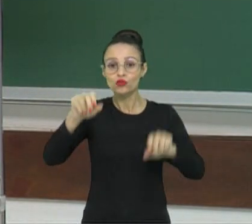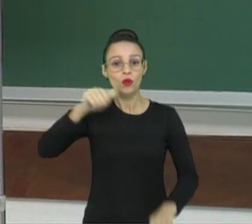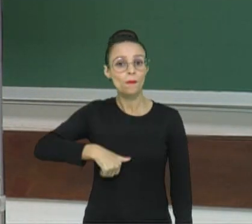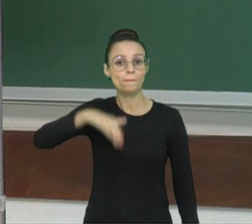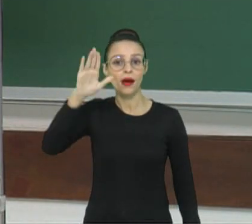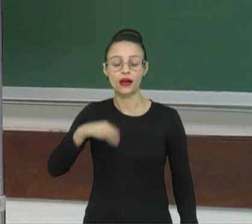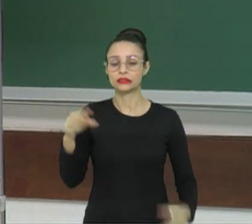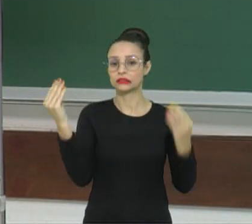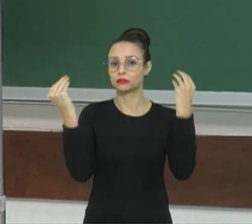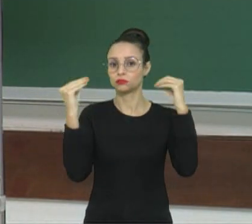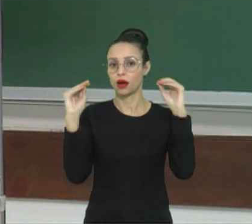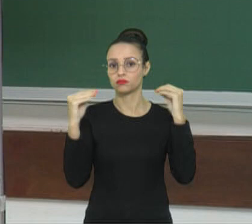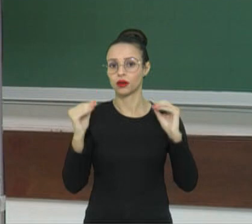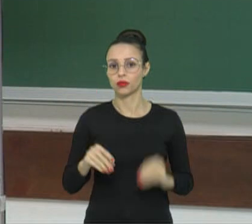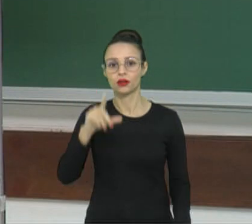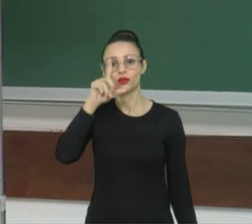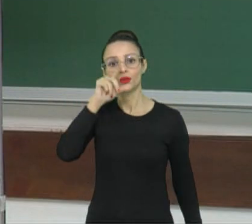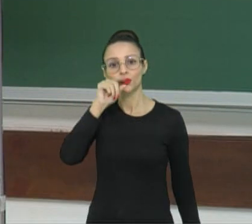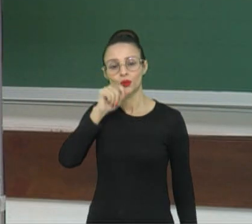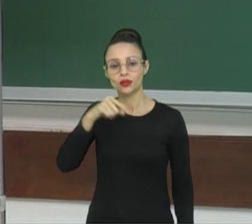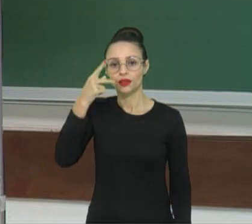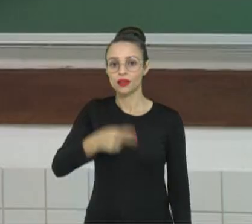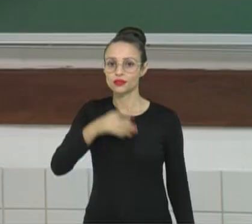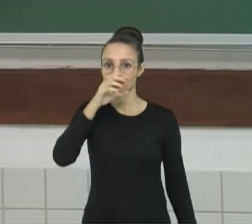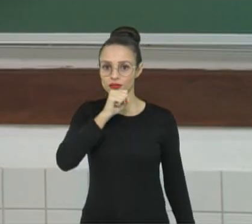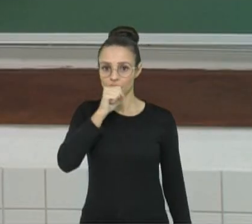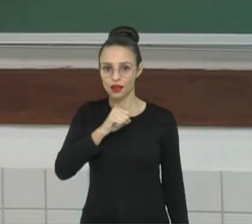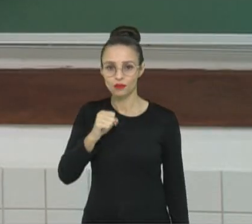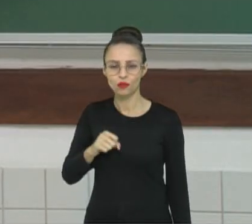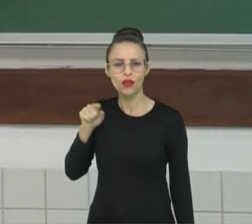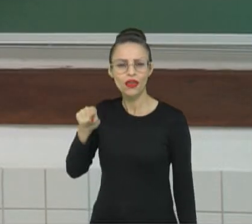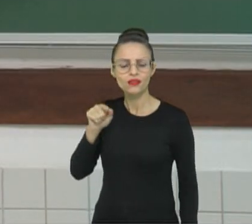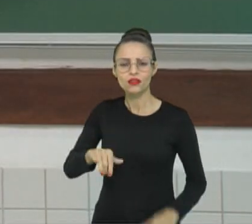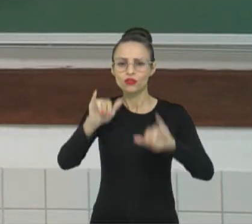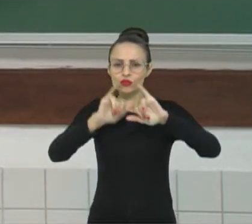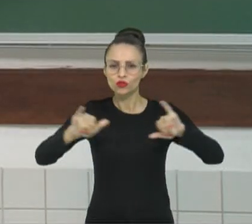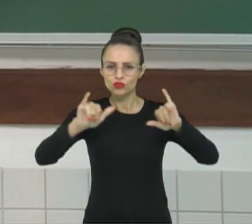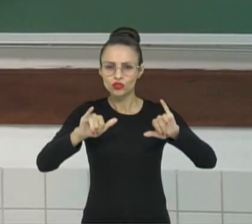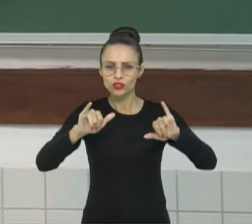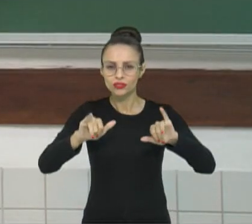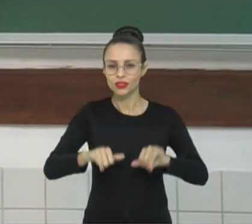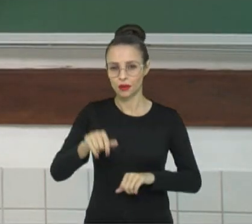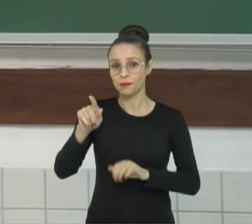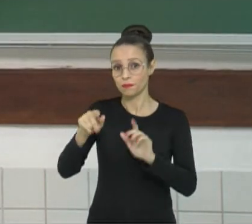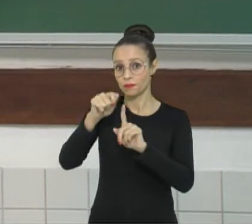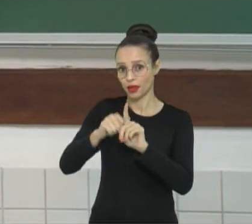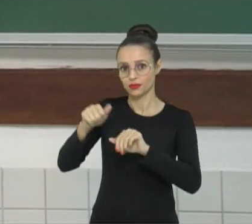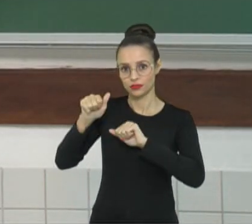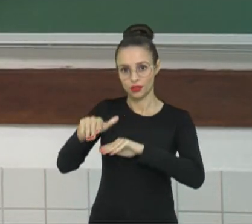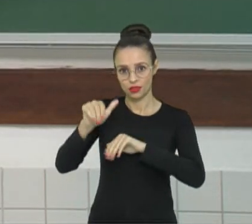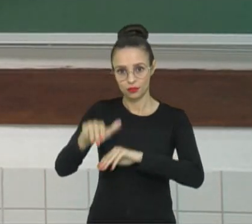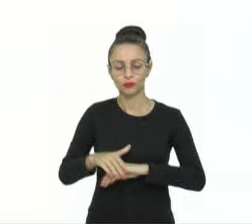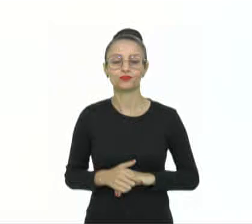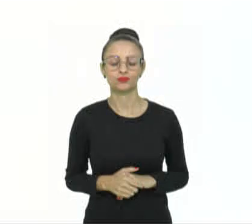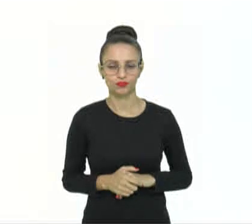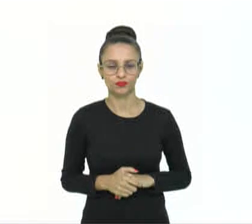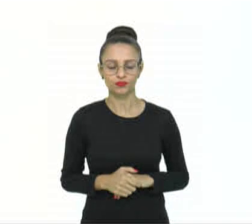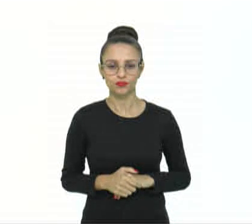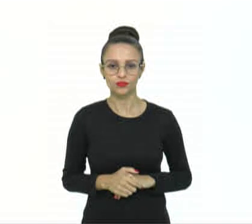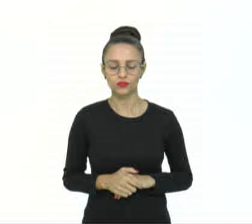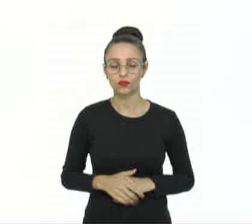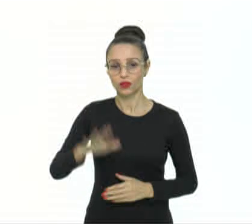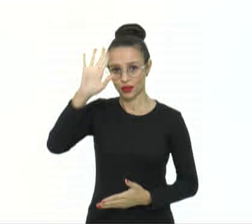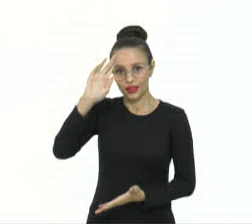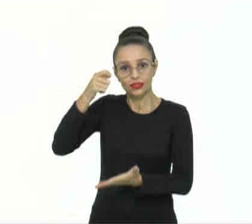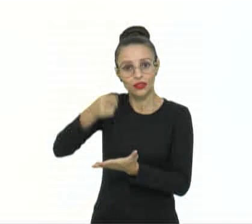comentados no momento no Twitter nesse sábado. Então lembrando que a notícia ali de setembro, ok? E depois, a